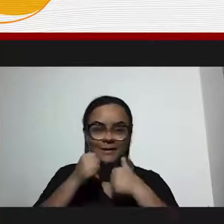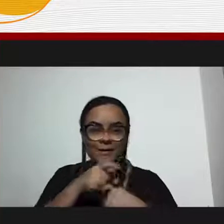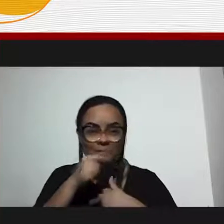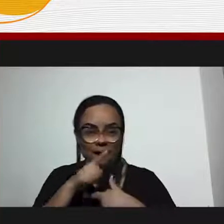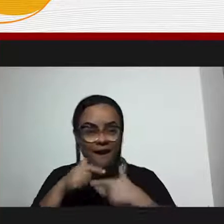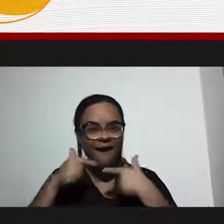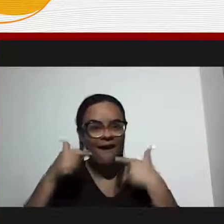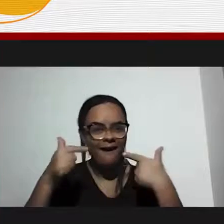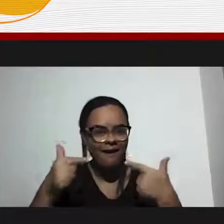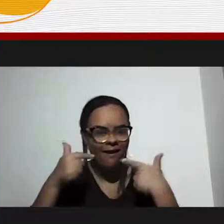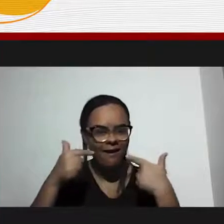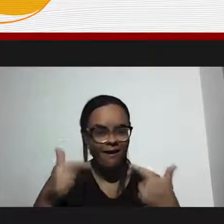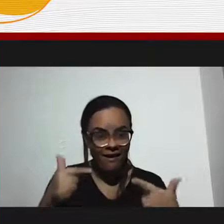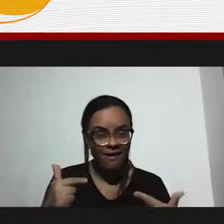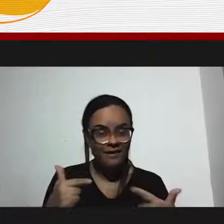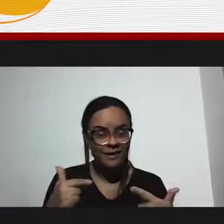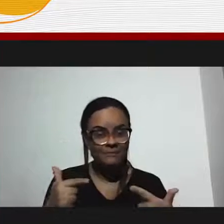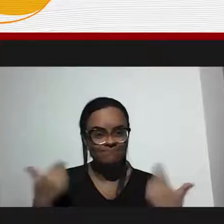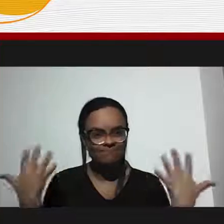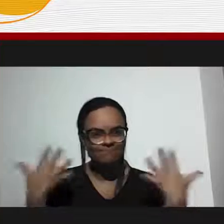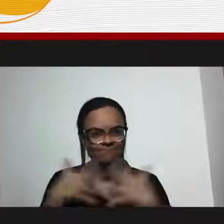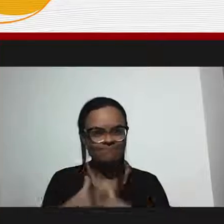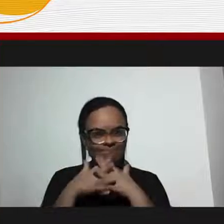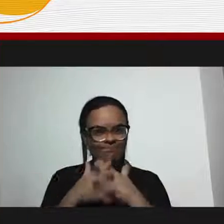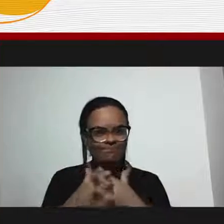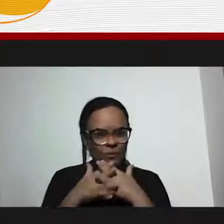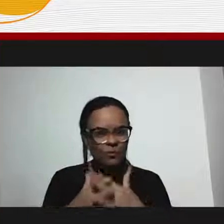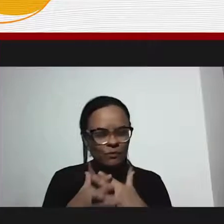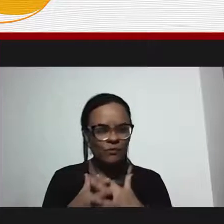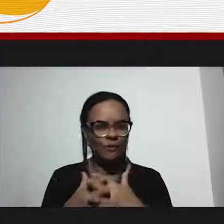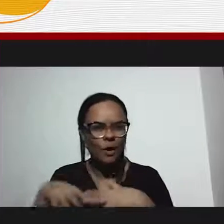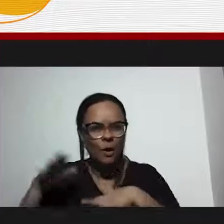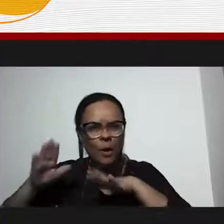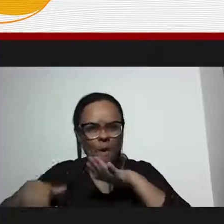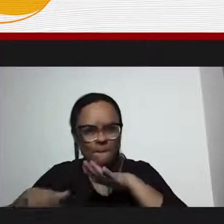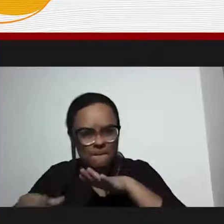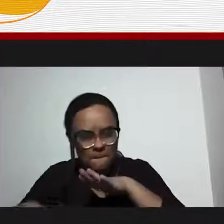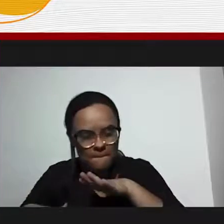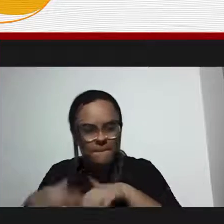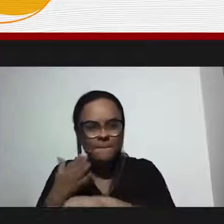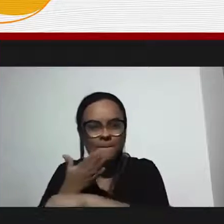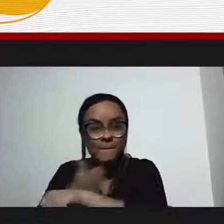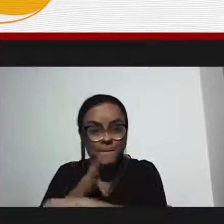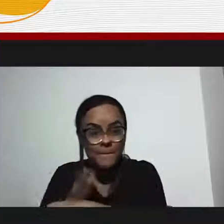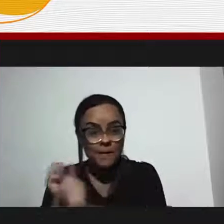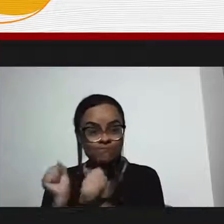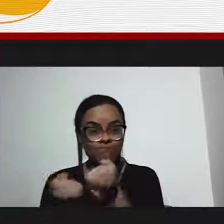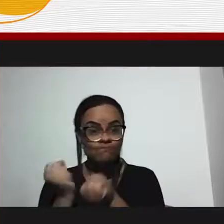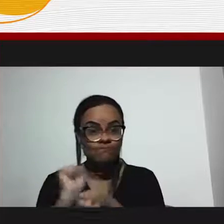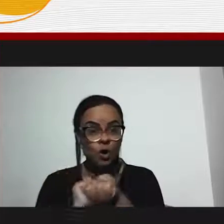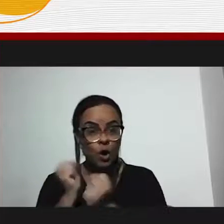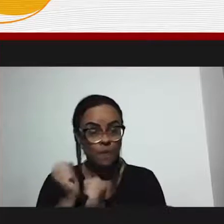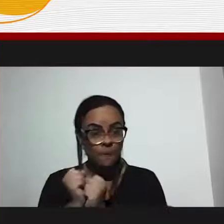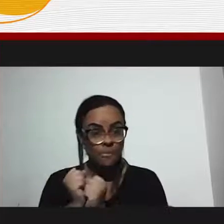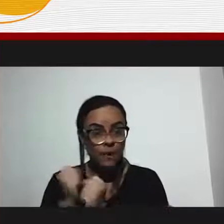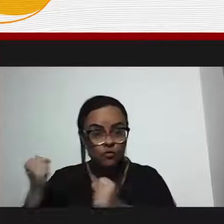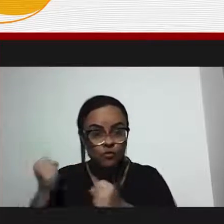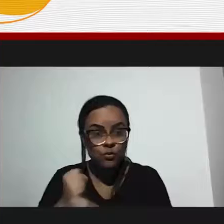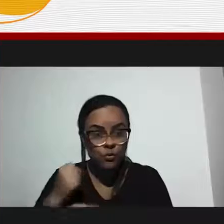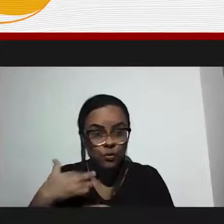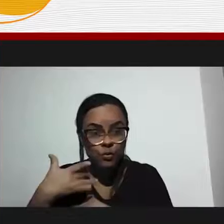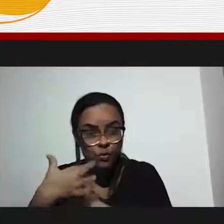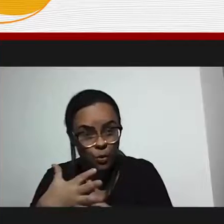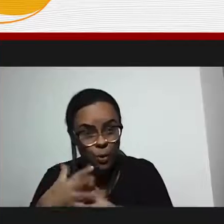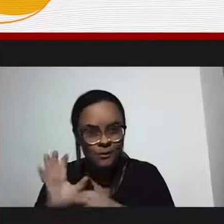alegria, passar essas dificuldades, começou a nadar como fisioterapia, anos depois ganhou o Brasil